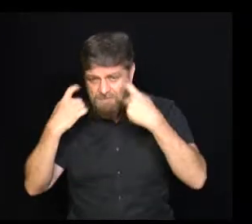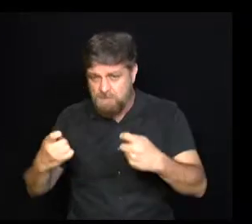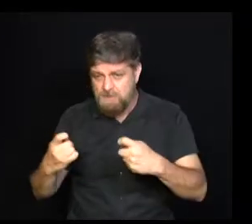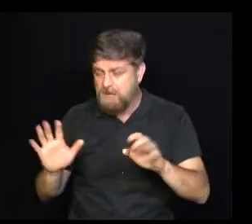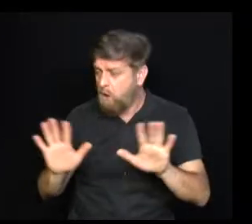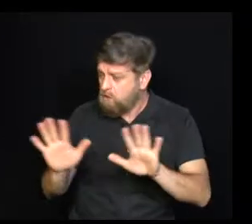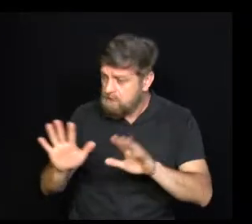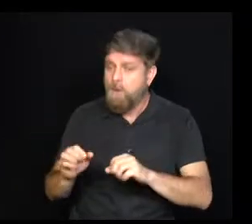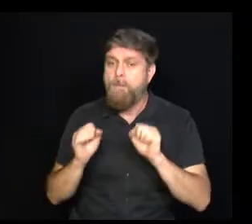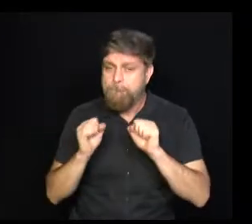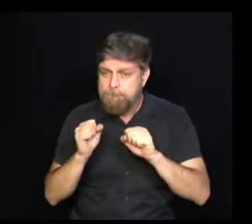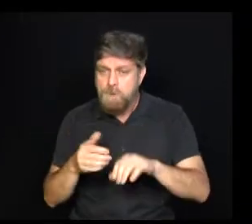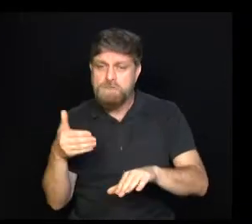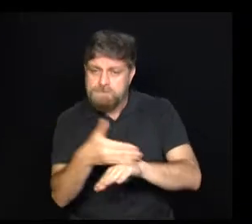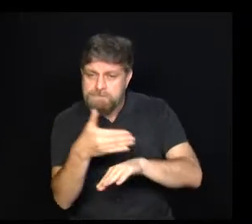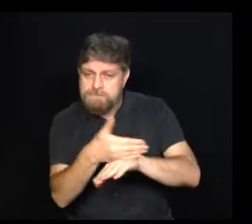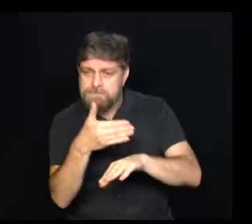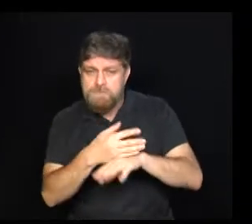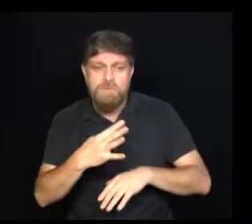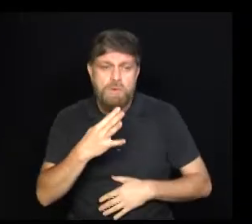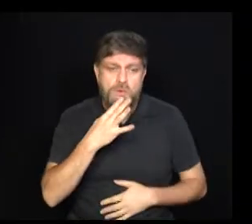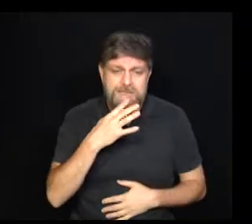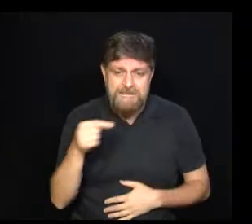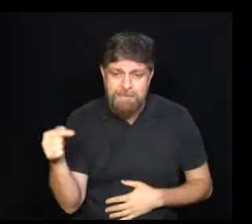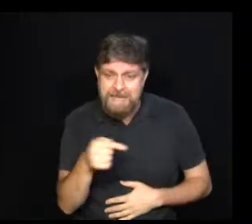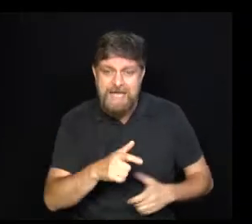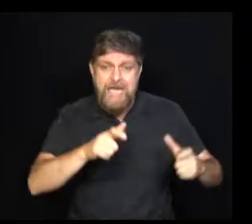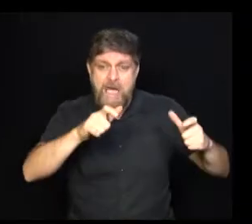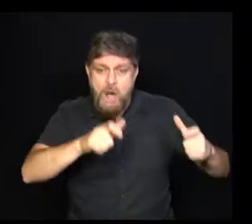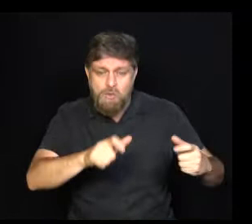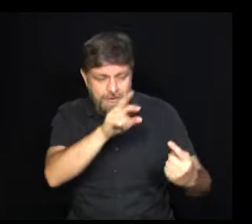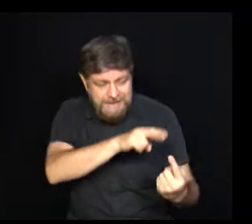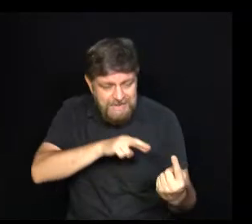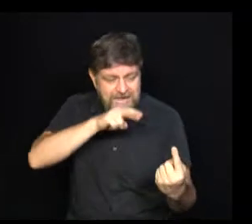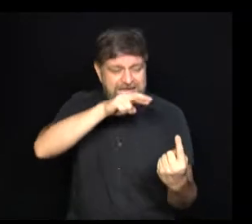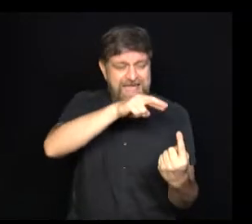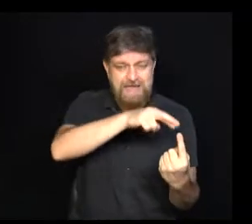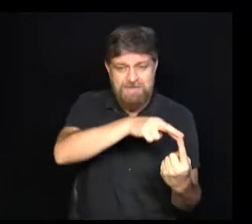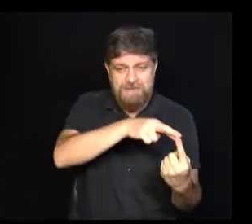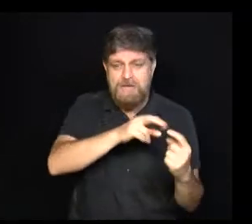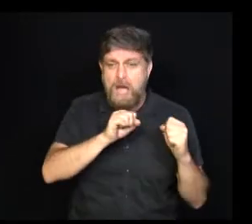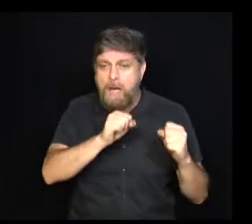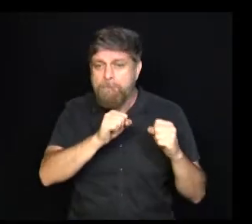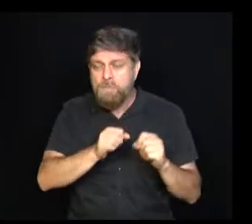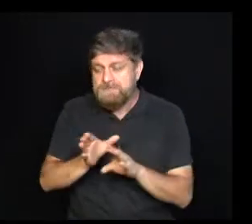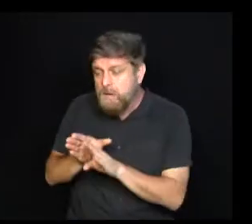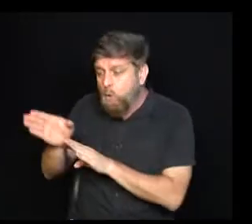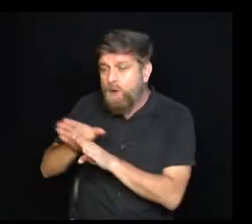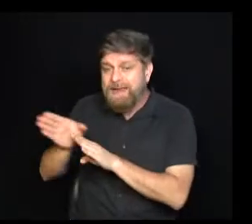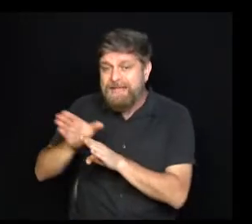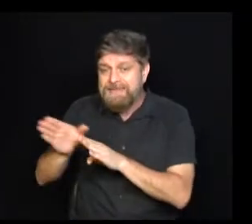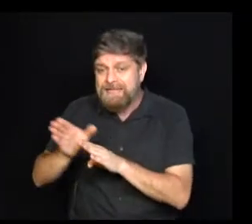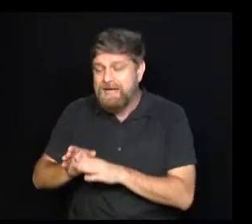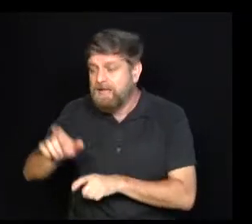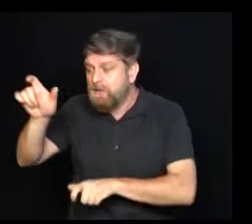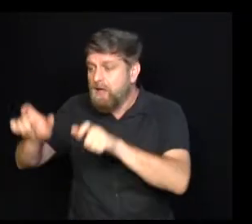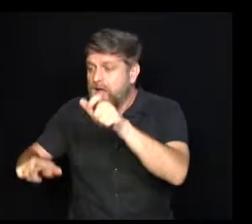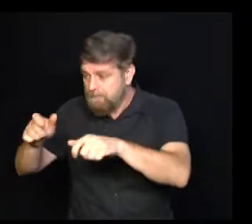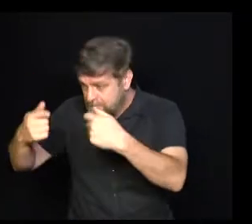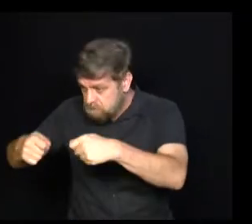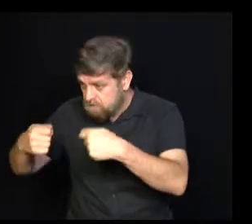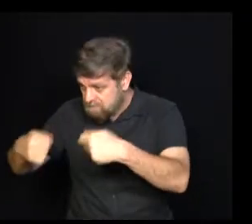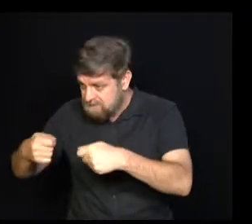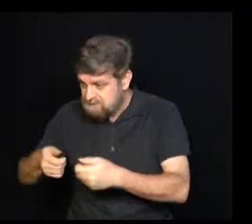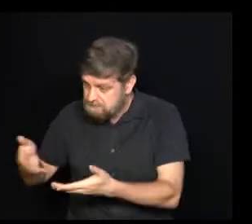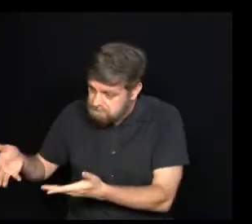não, porque esse também é um local de referência que pode ser indicado para alguma outra pessoa que necessite,